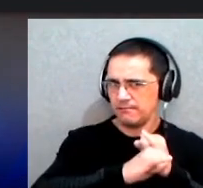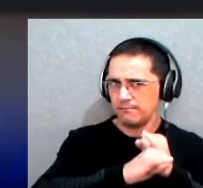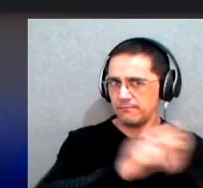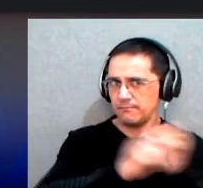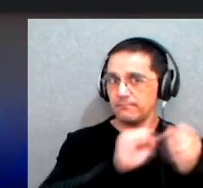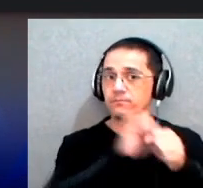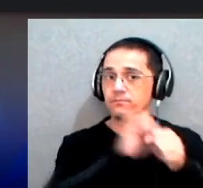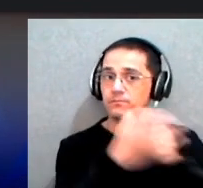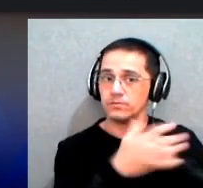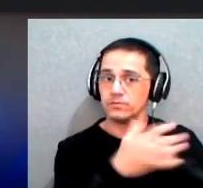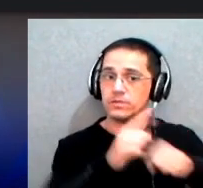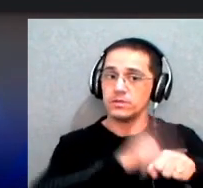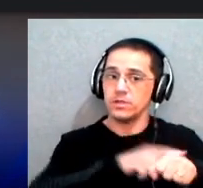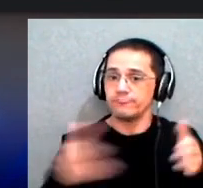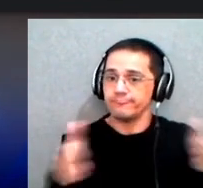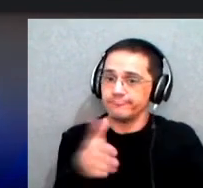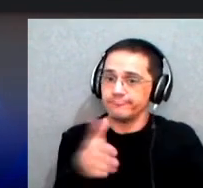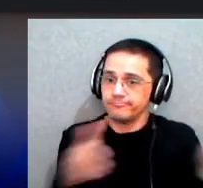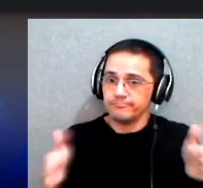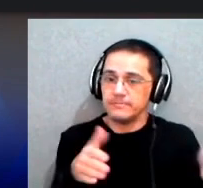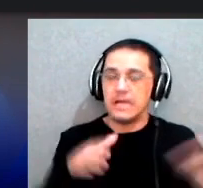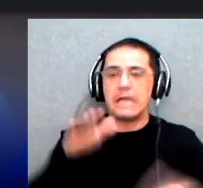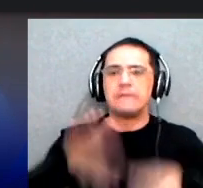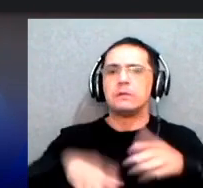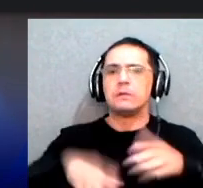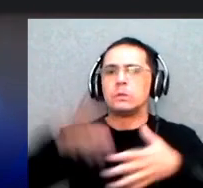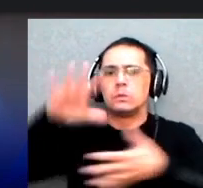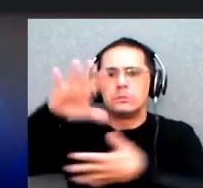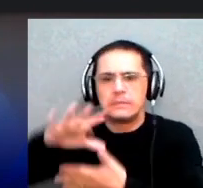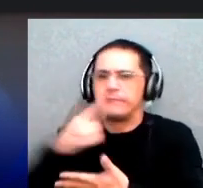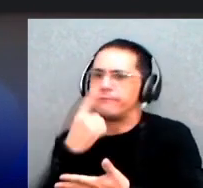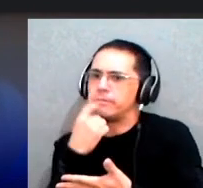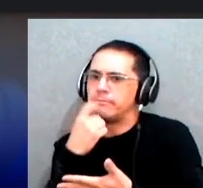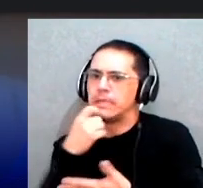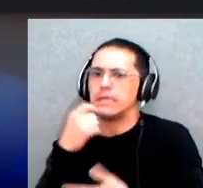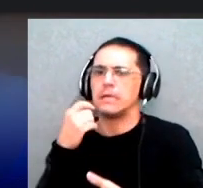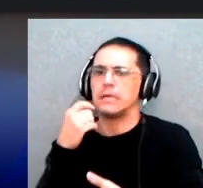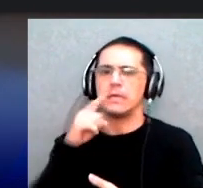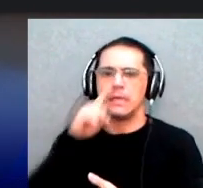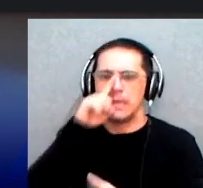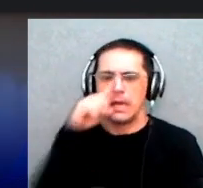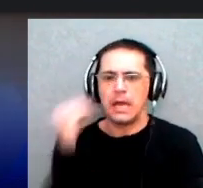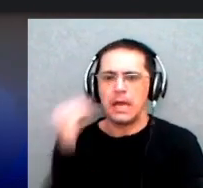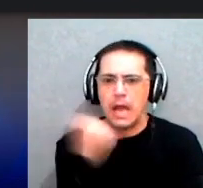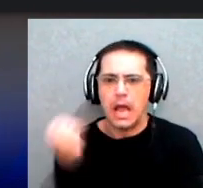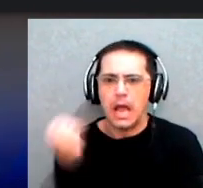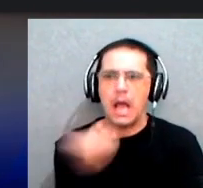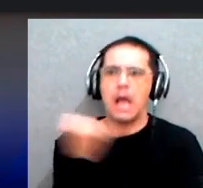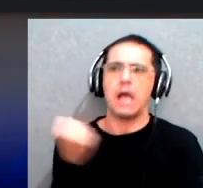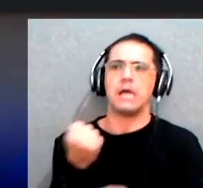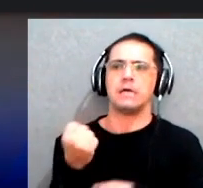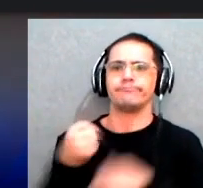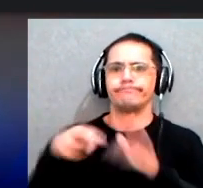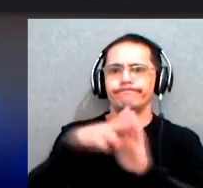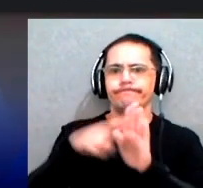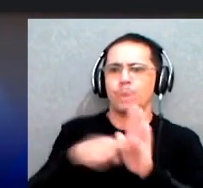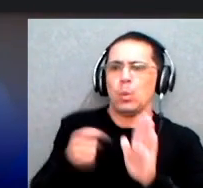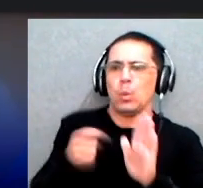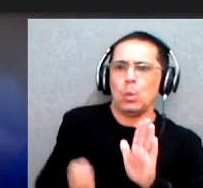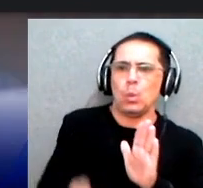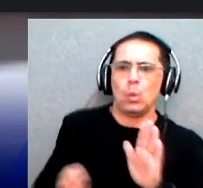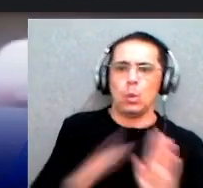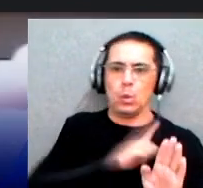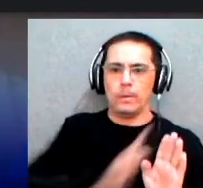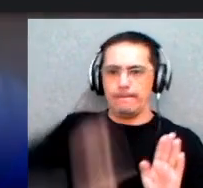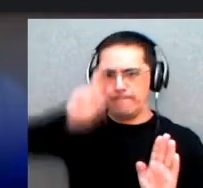onde a situação esteja muito grave, com muita cautela no procedimento, com protocolos rígidos, como muito bem referido pelo Dr. Hassos,